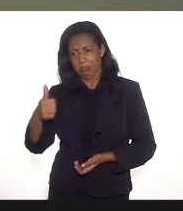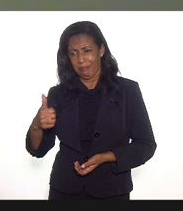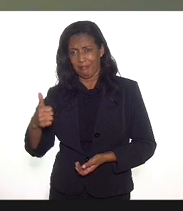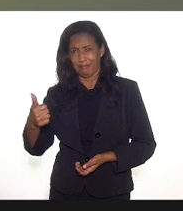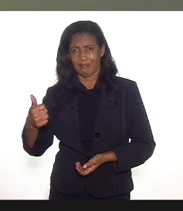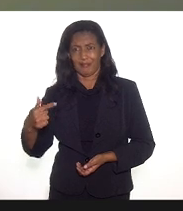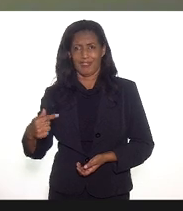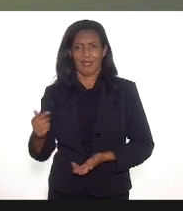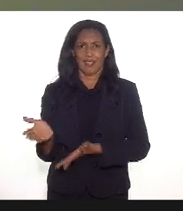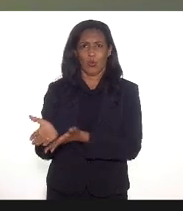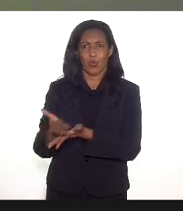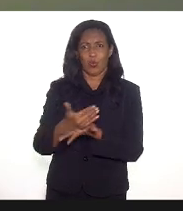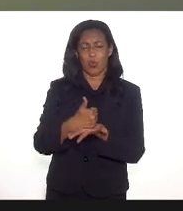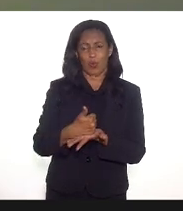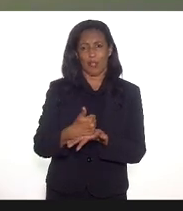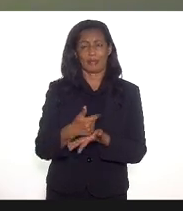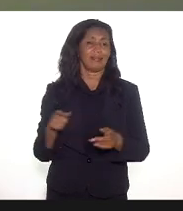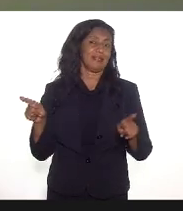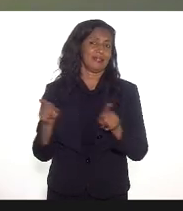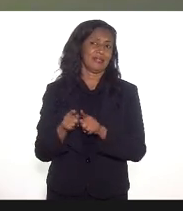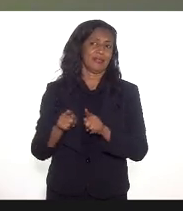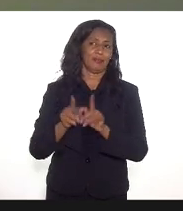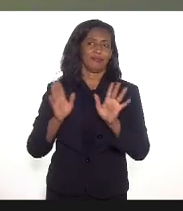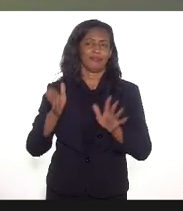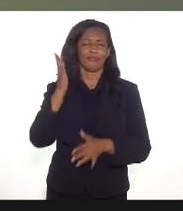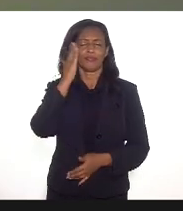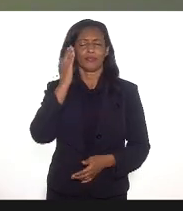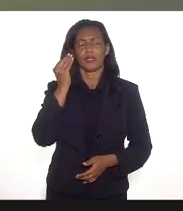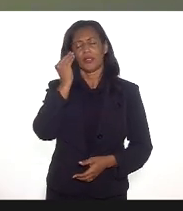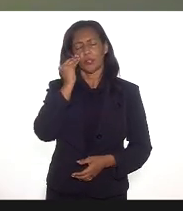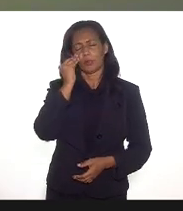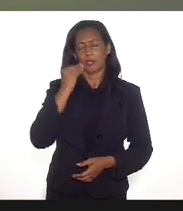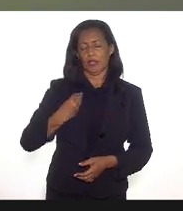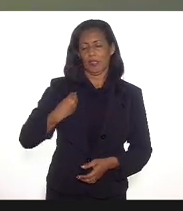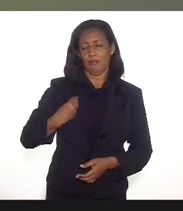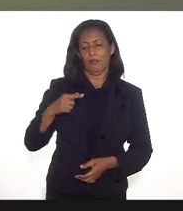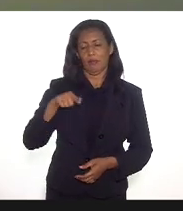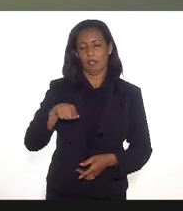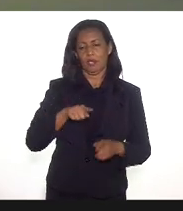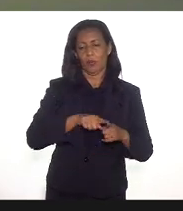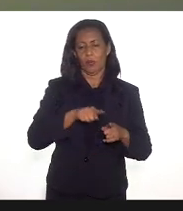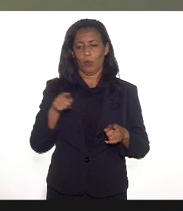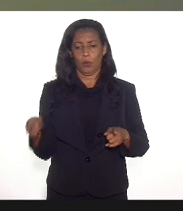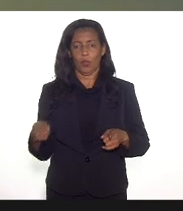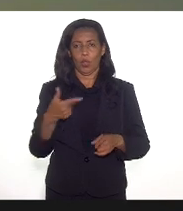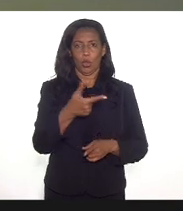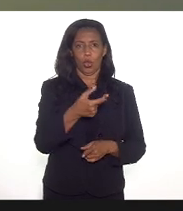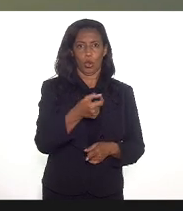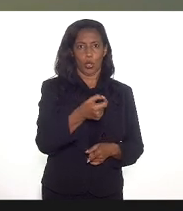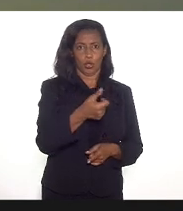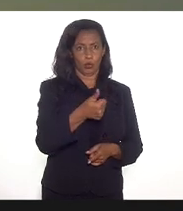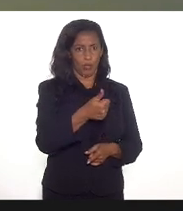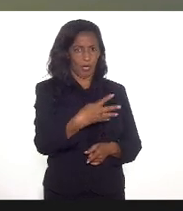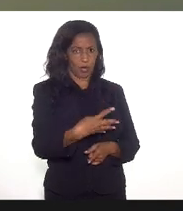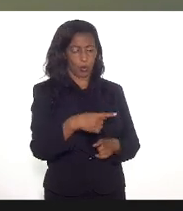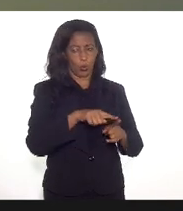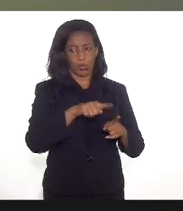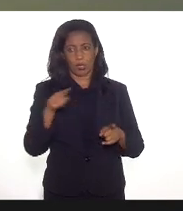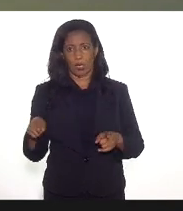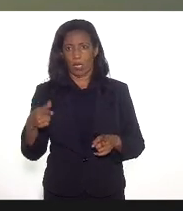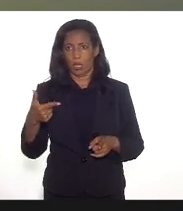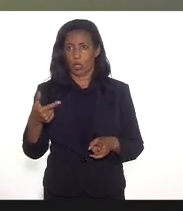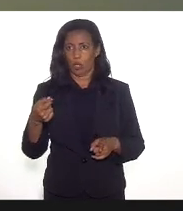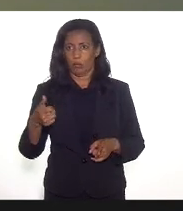arrecadação. E também já sabemos, pela experiência que vivemos aqui no período de 2014 a